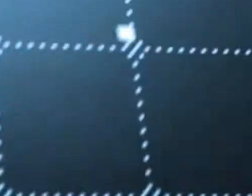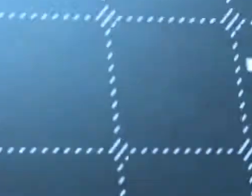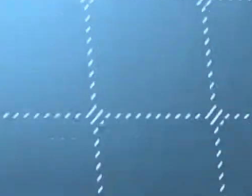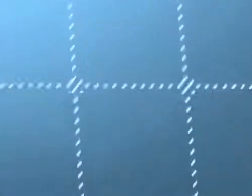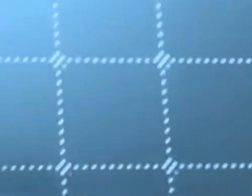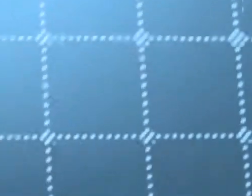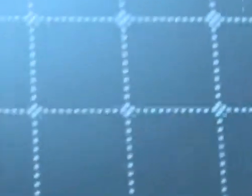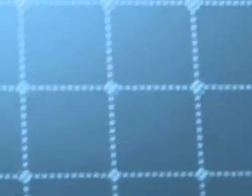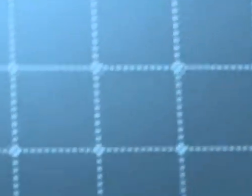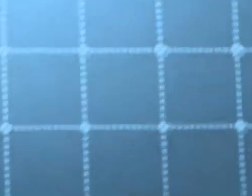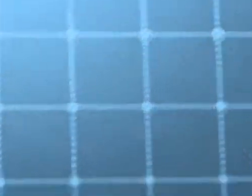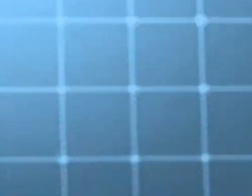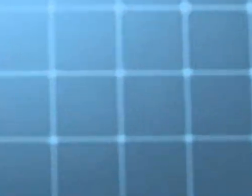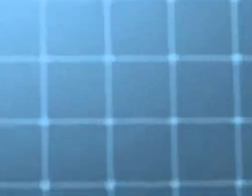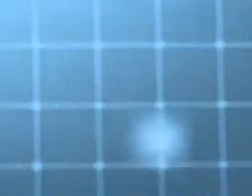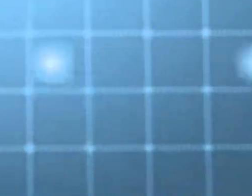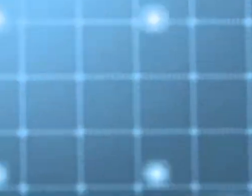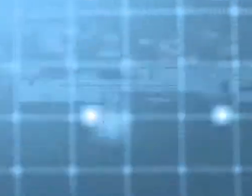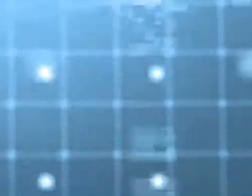Música